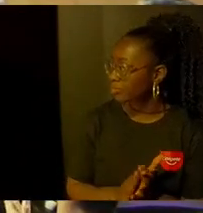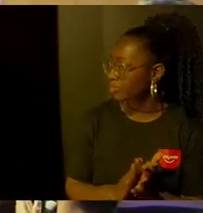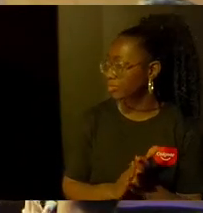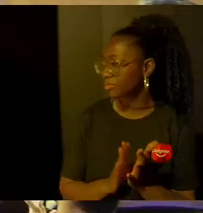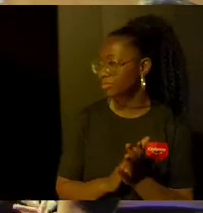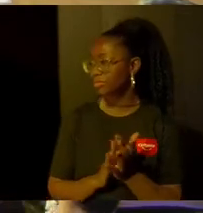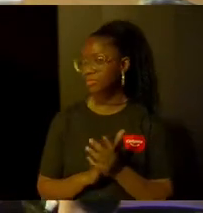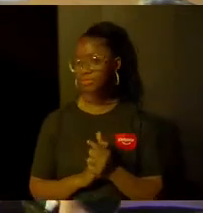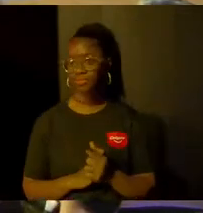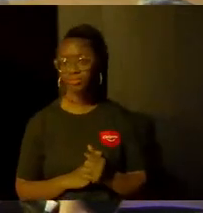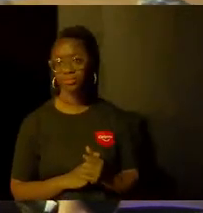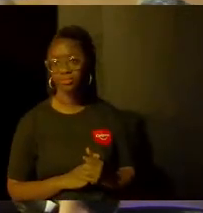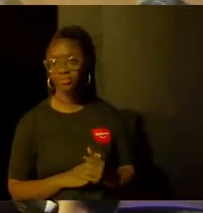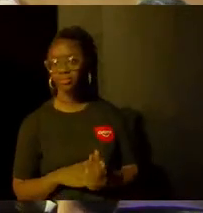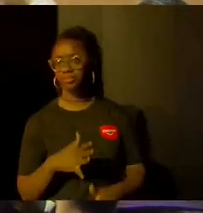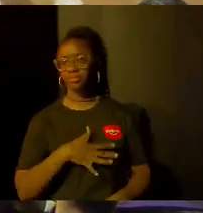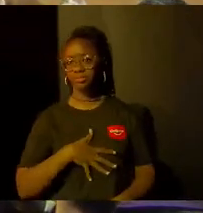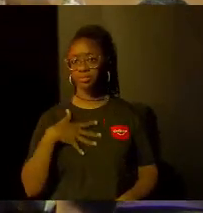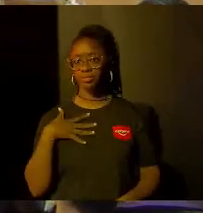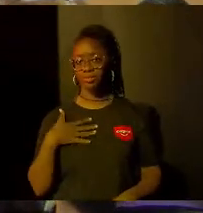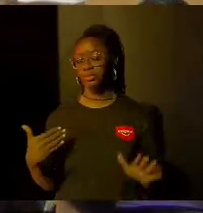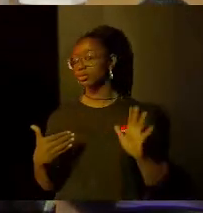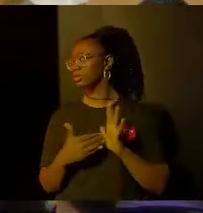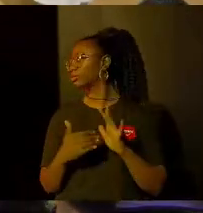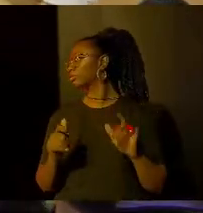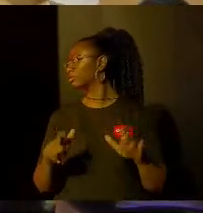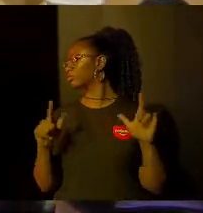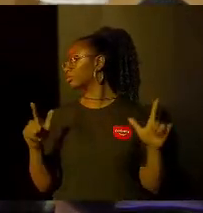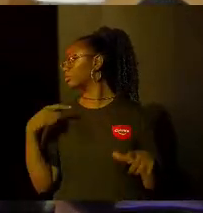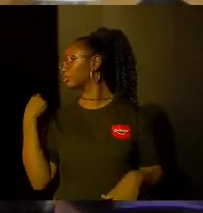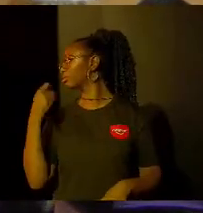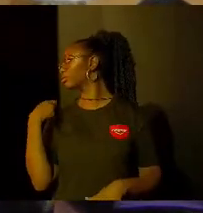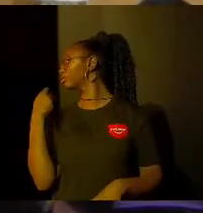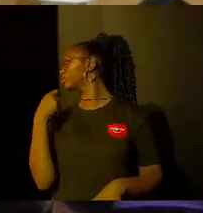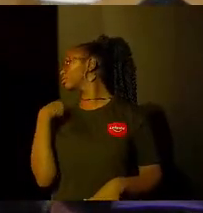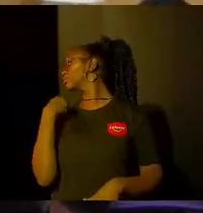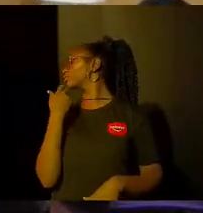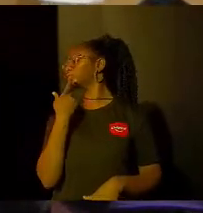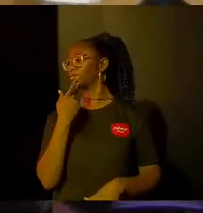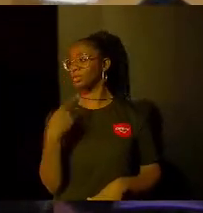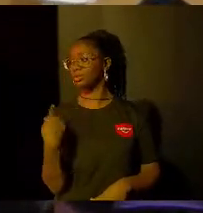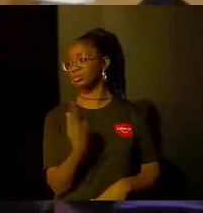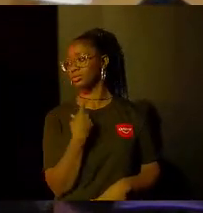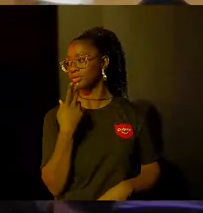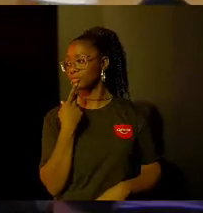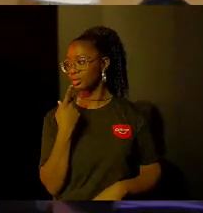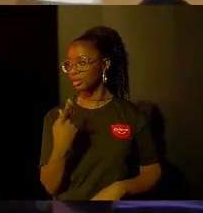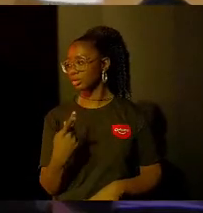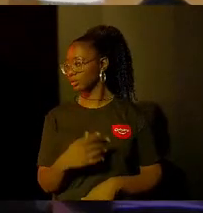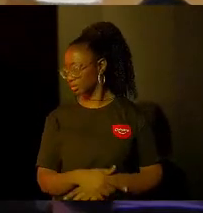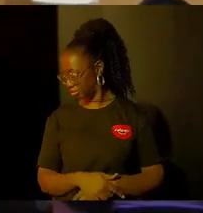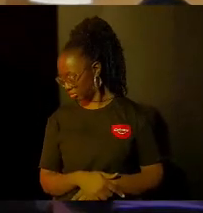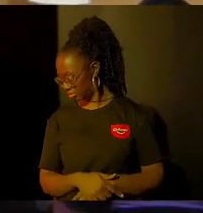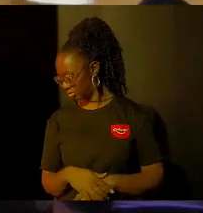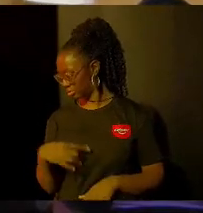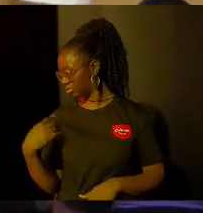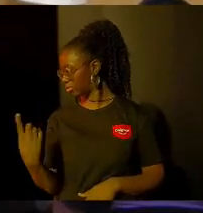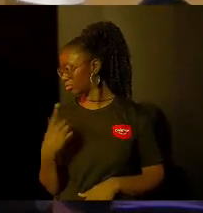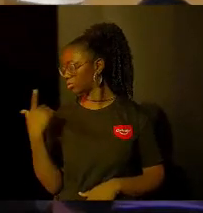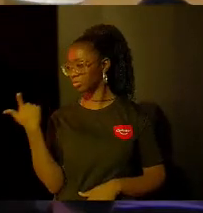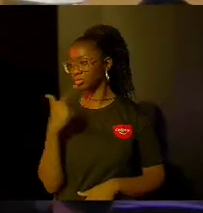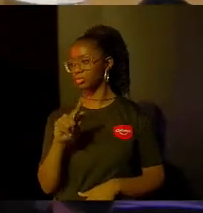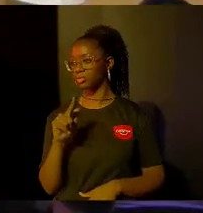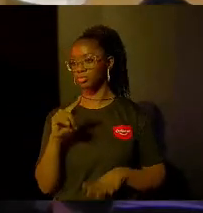É uma honra ter esse último painel com um ator que eu disse assim a gente né Nós dissemos assim a gente vai conseguir